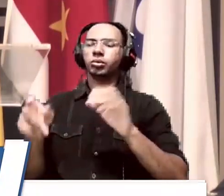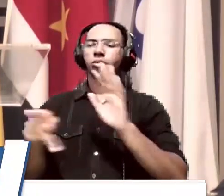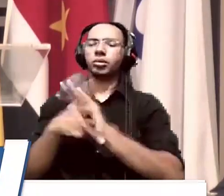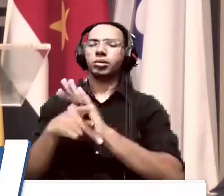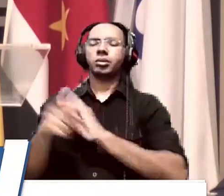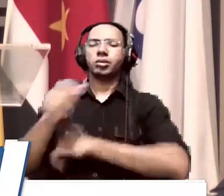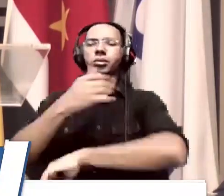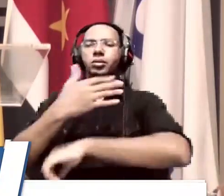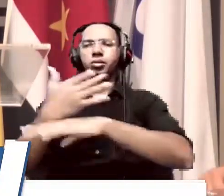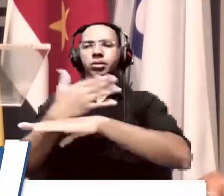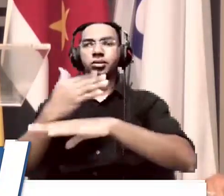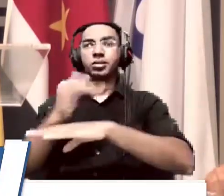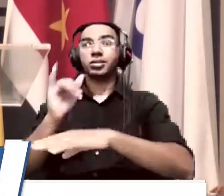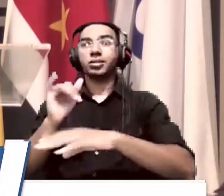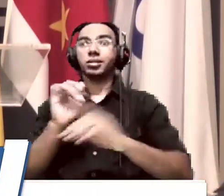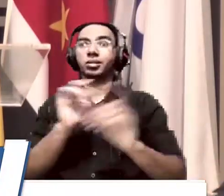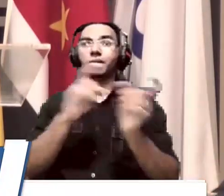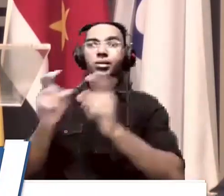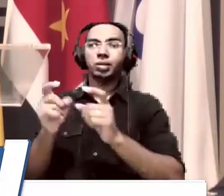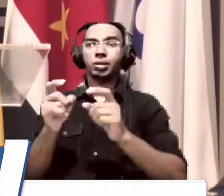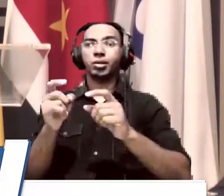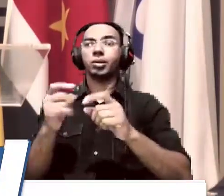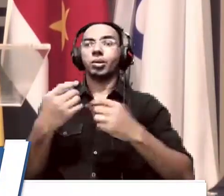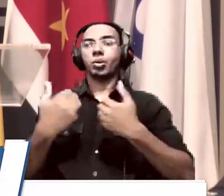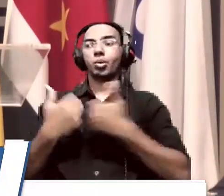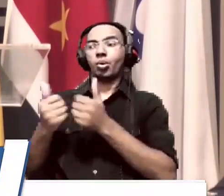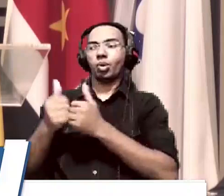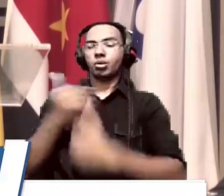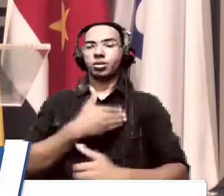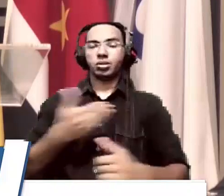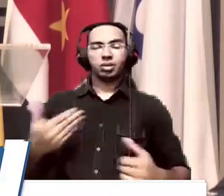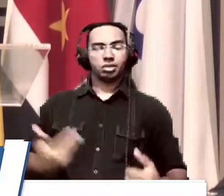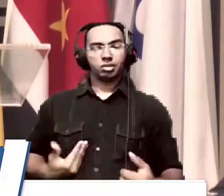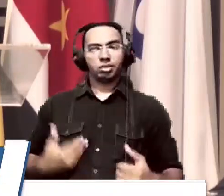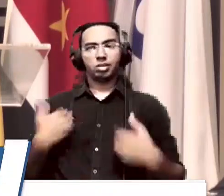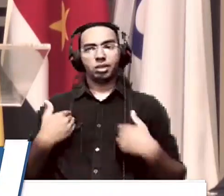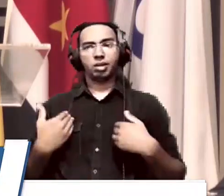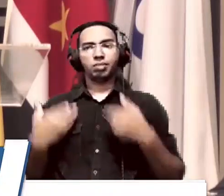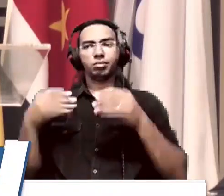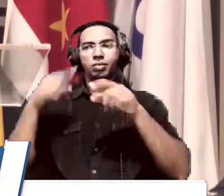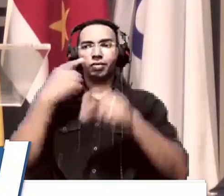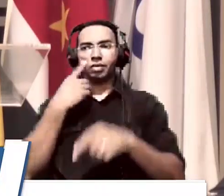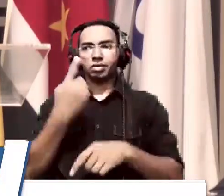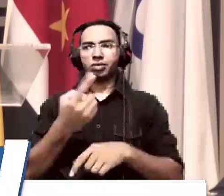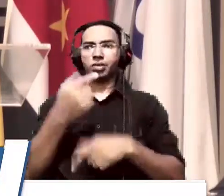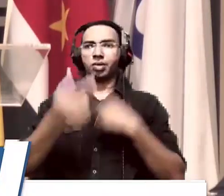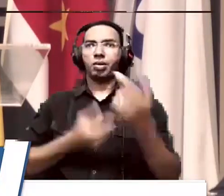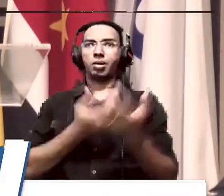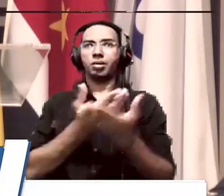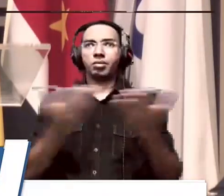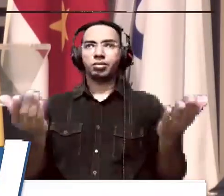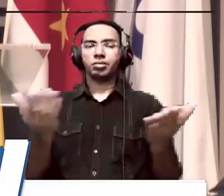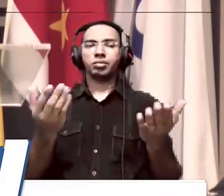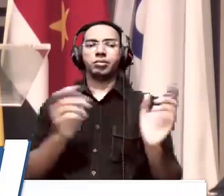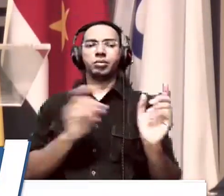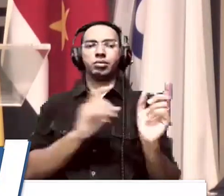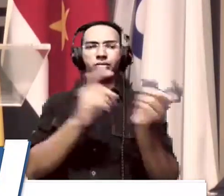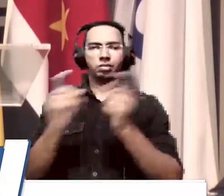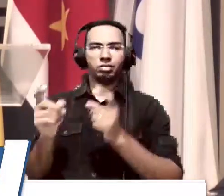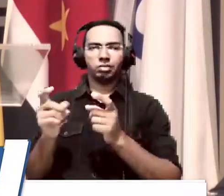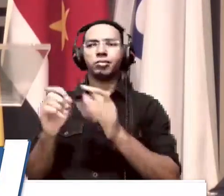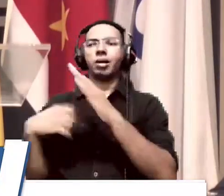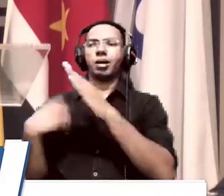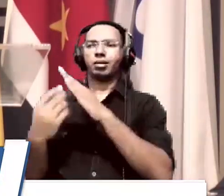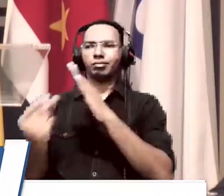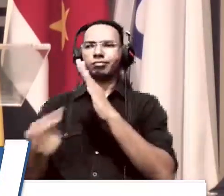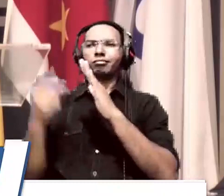for discutir o transporte público. Então, assim, eu tenho acompanhado o trabalho de vocês aqui na Câmara Municipal, as discussões da São José, que são desde dezembro